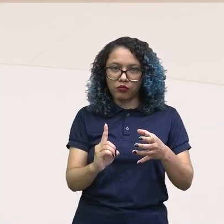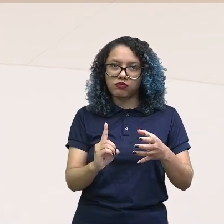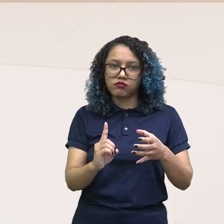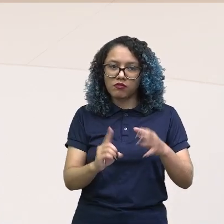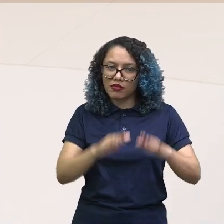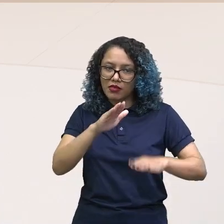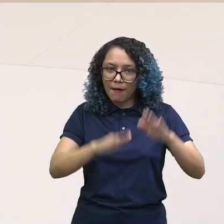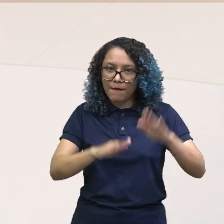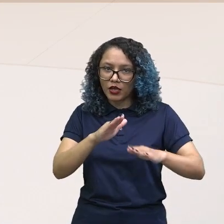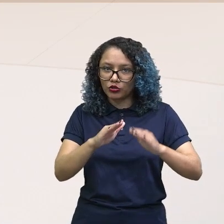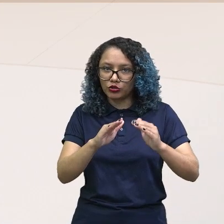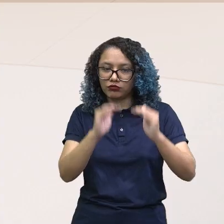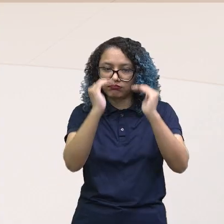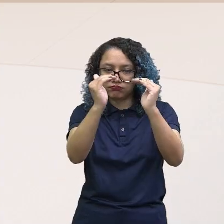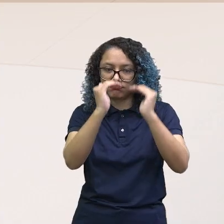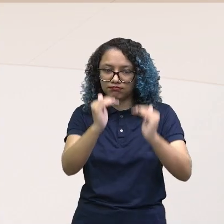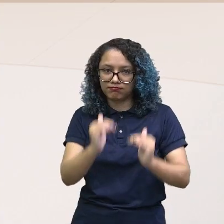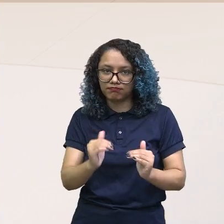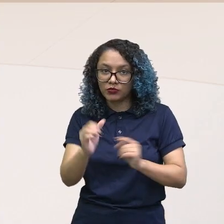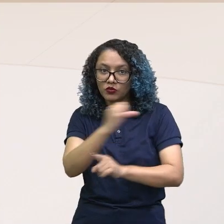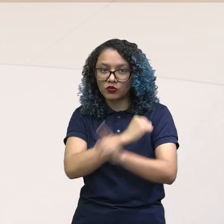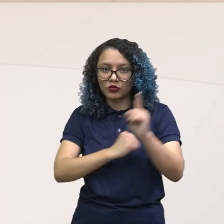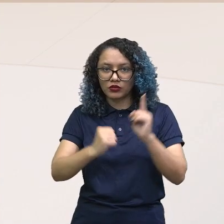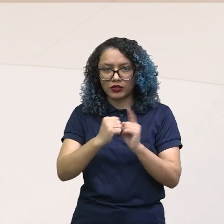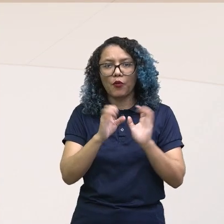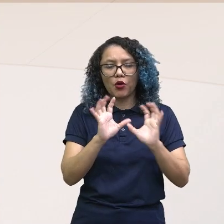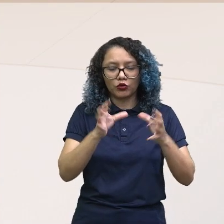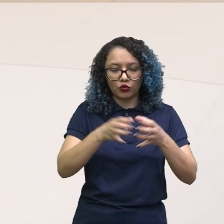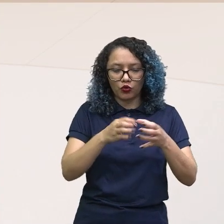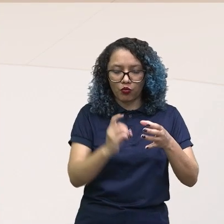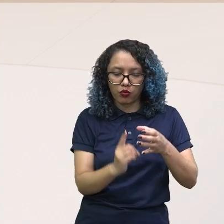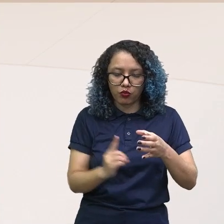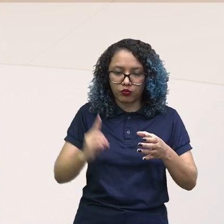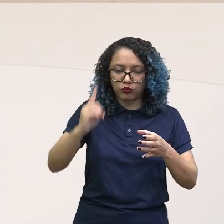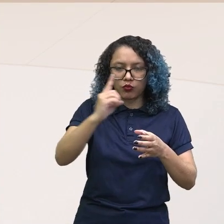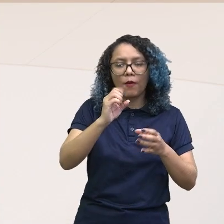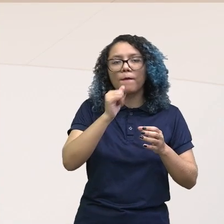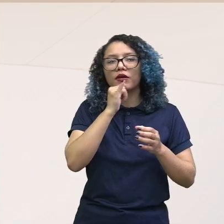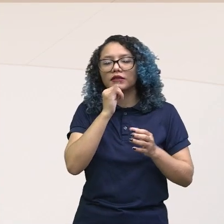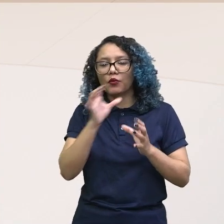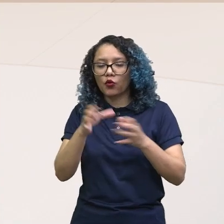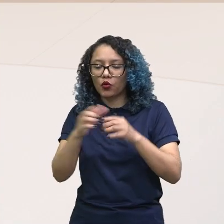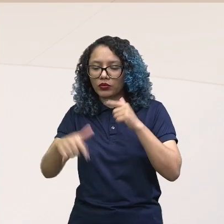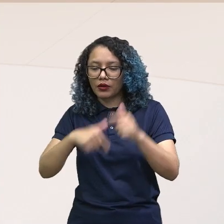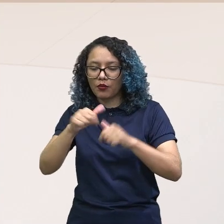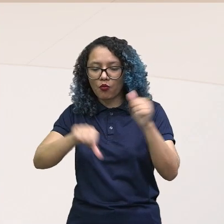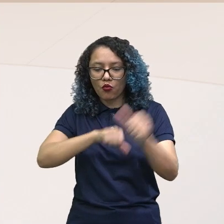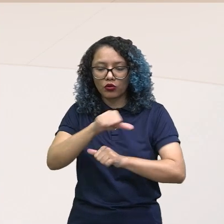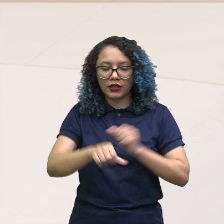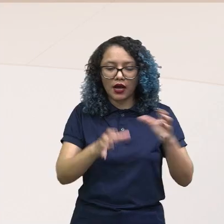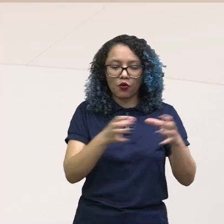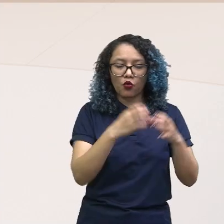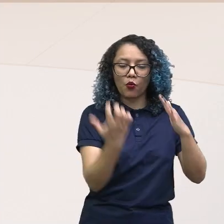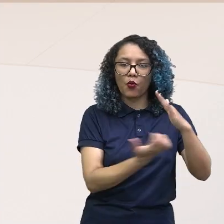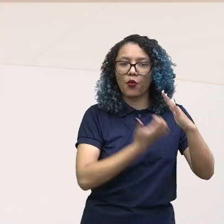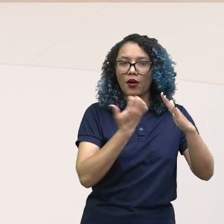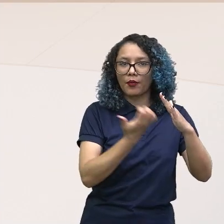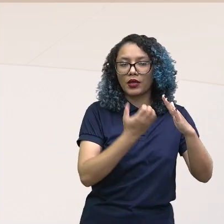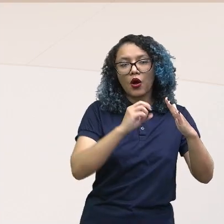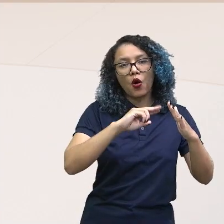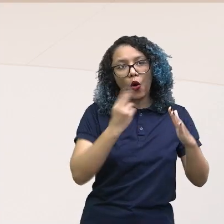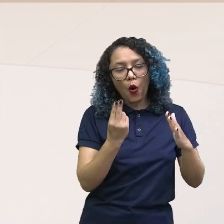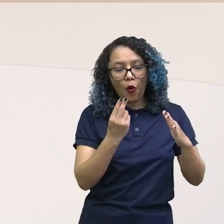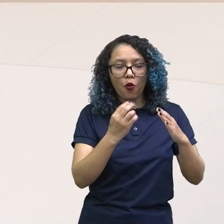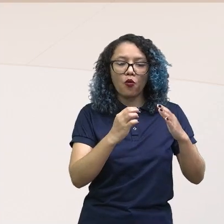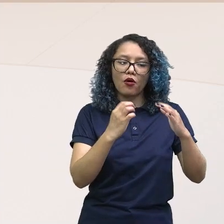na hierarquia social. Ele pode subir de uma classe para outra. Ele pode ser trabalhador e se tornar um empresário. Ele pode ser um